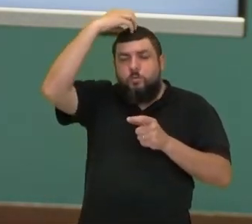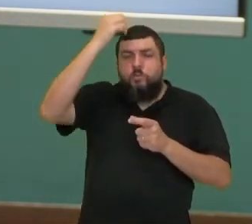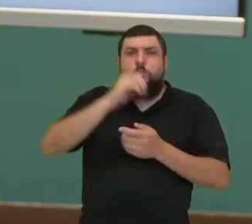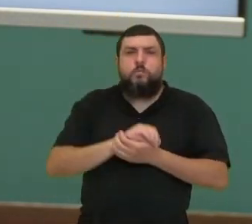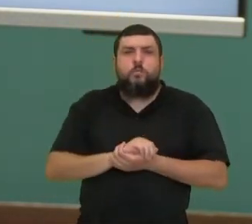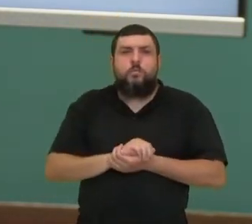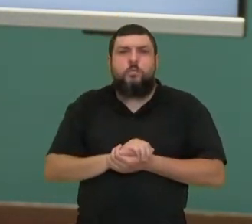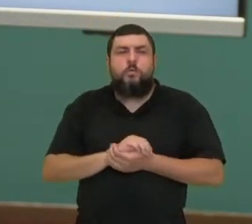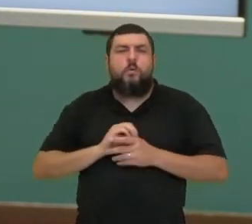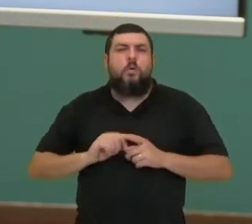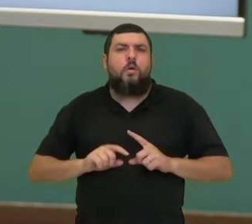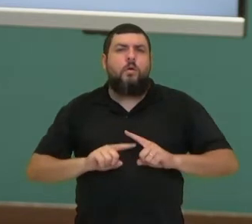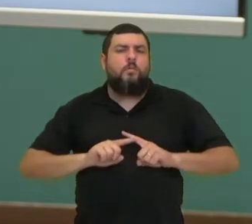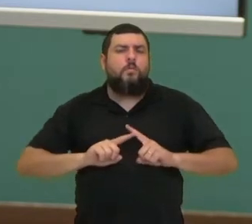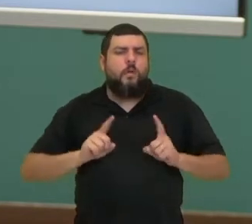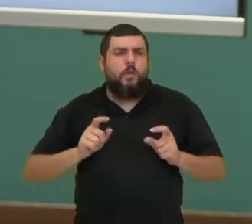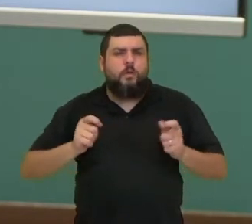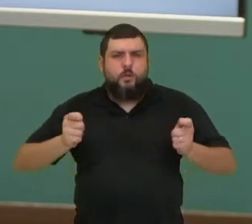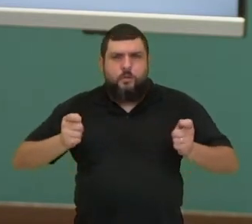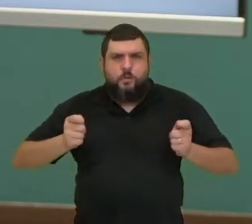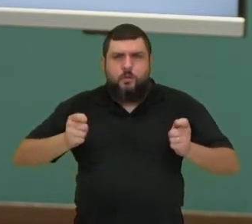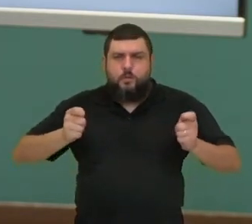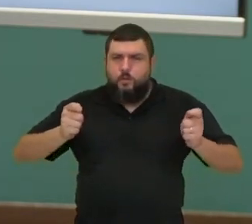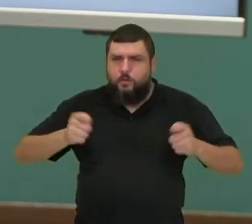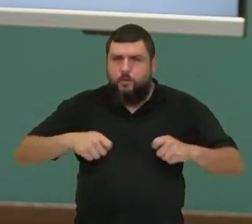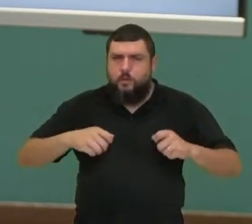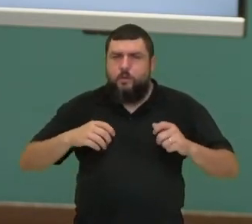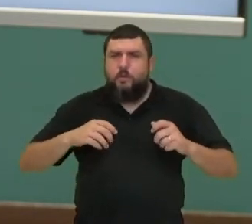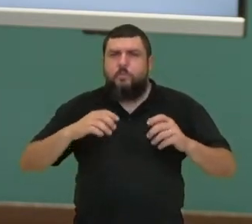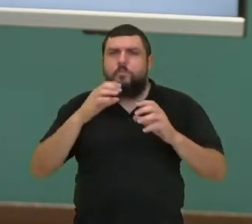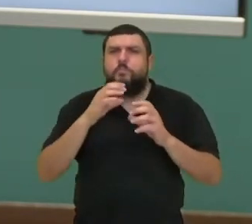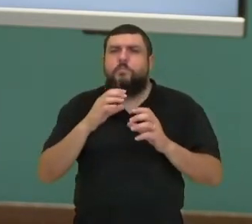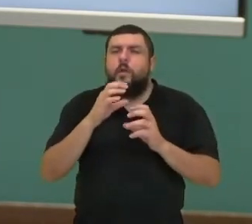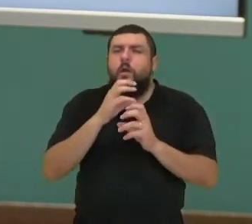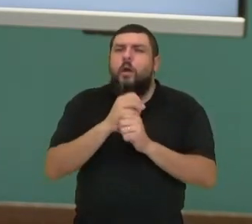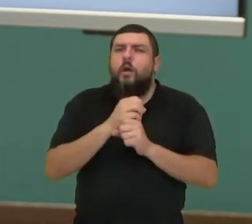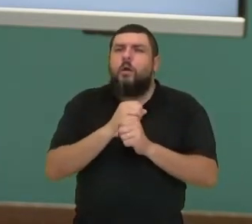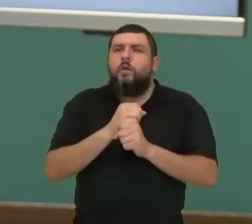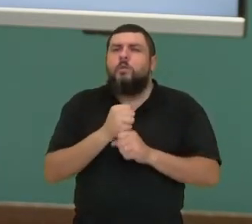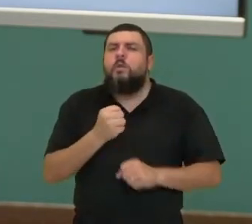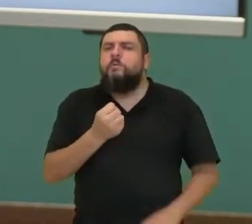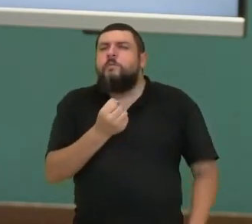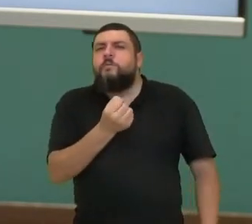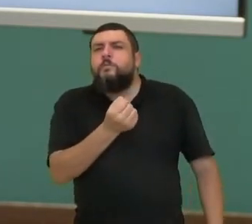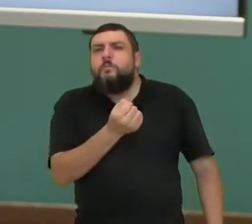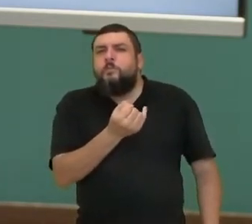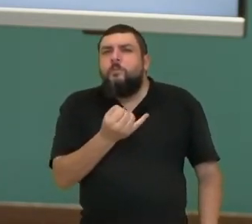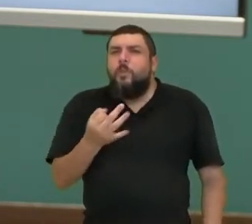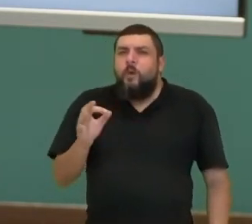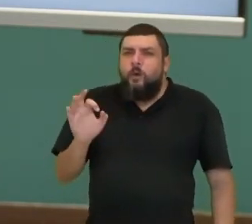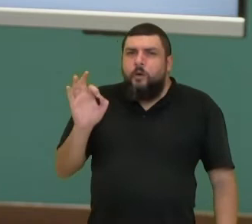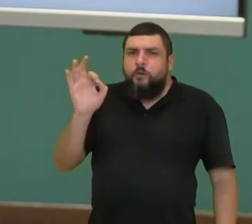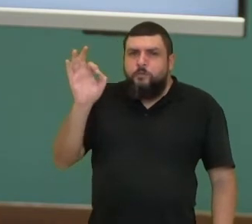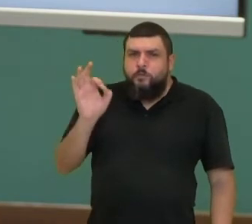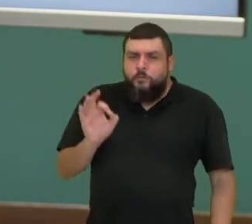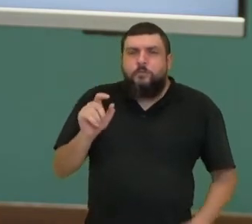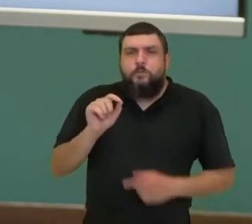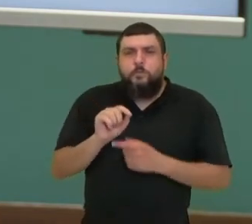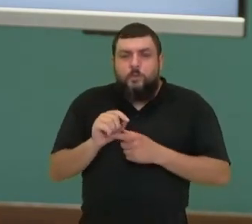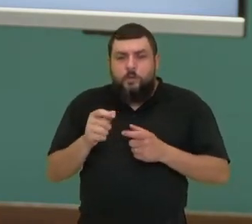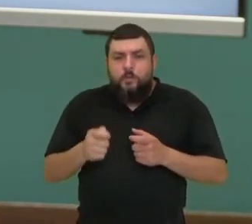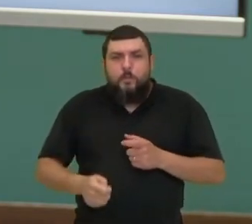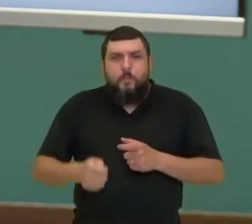por exemplo, calcular qual é a probabilidade de eu jogar essa moeda e sair cara